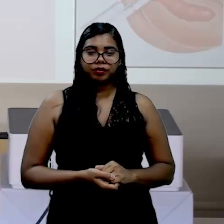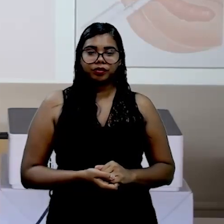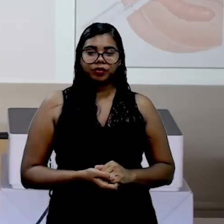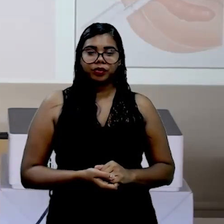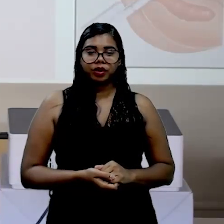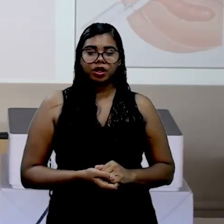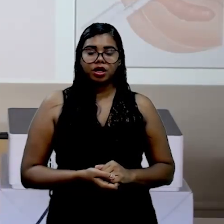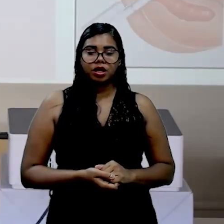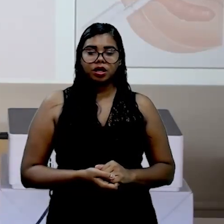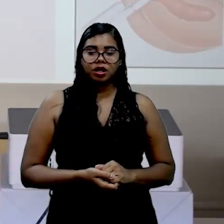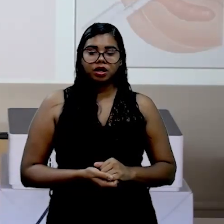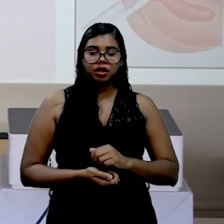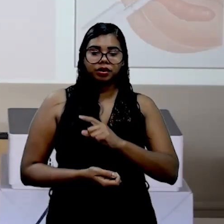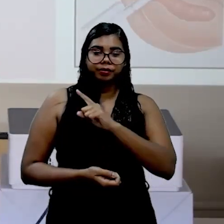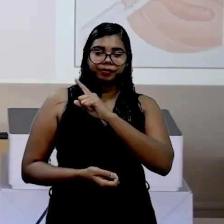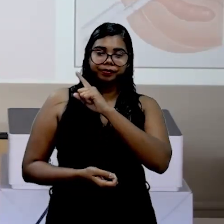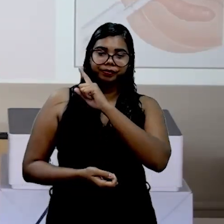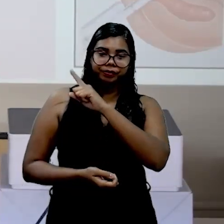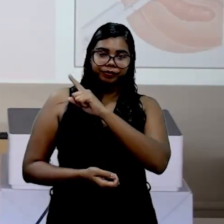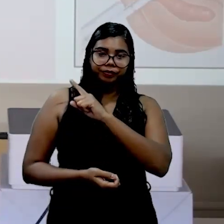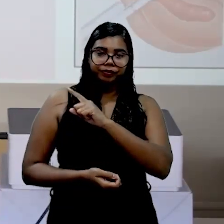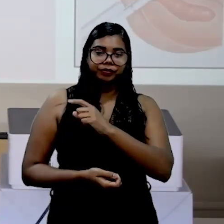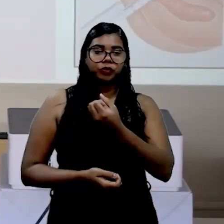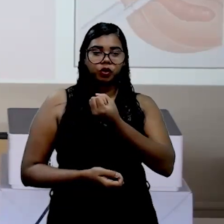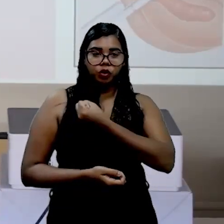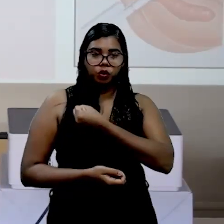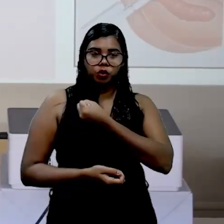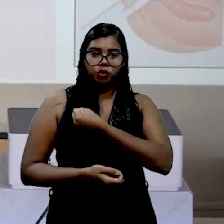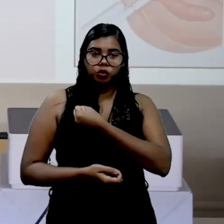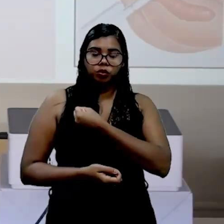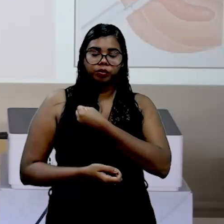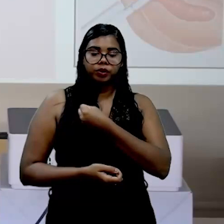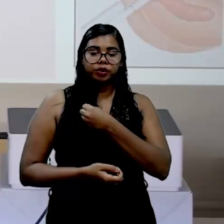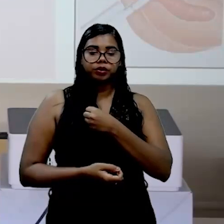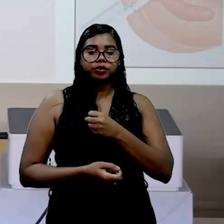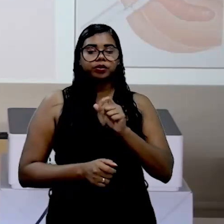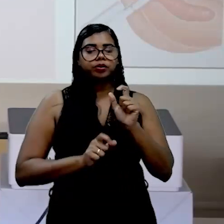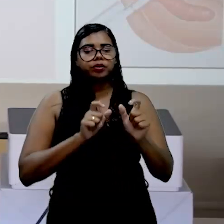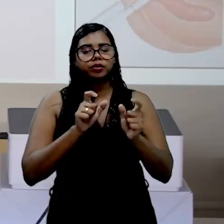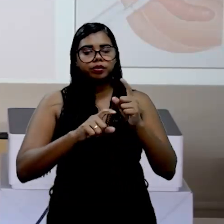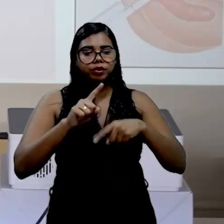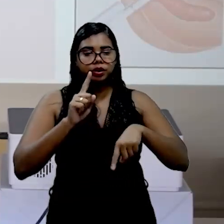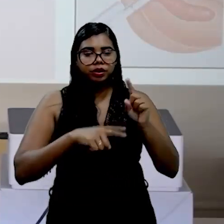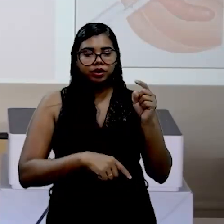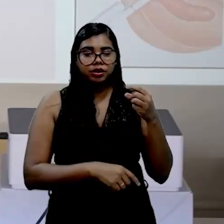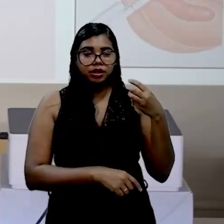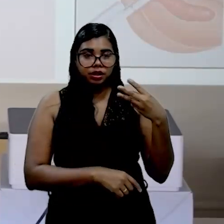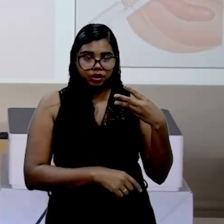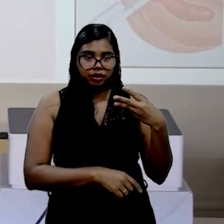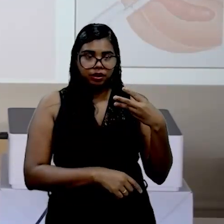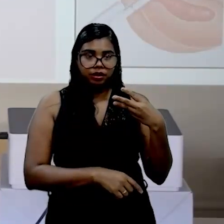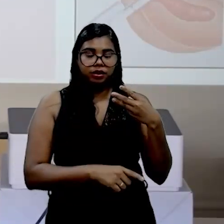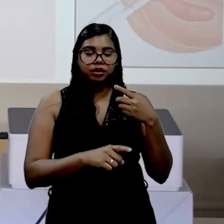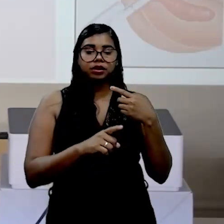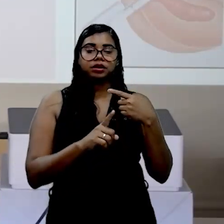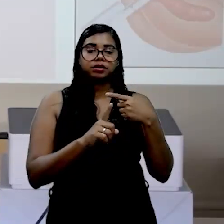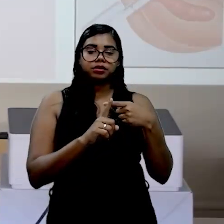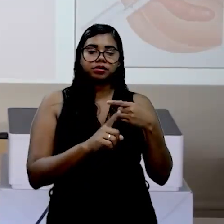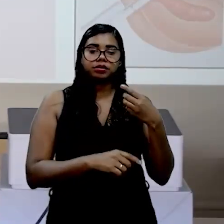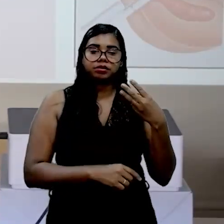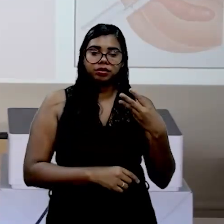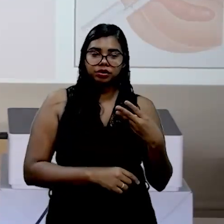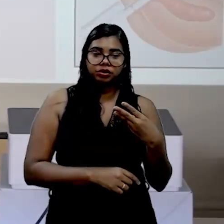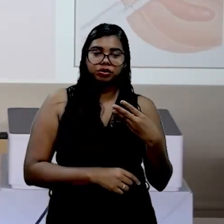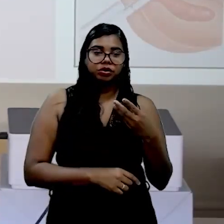ele coloca um número para cada alteração. Né? Esse 3+3 aqui, hoje em dia não se considera mais